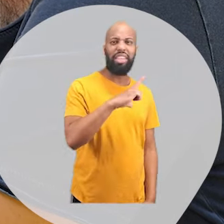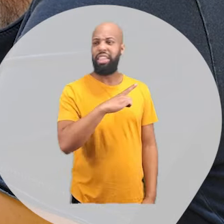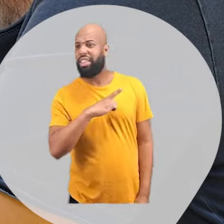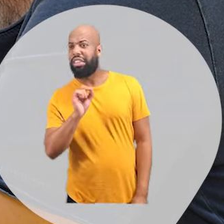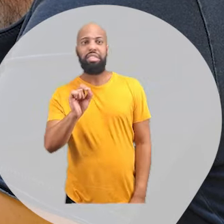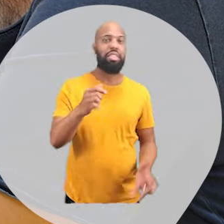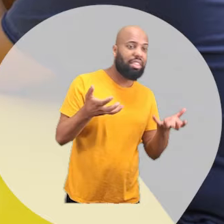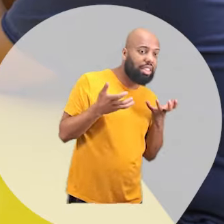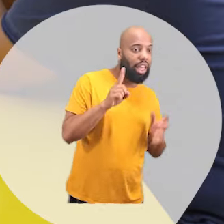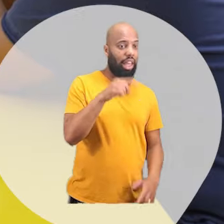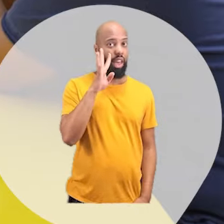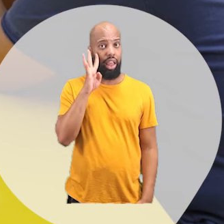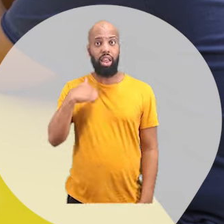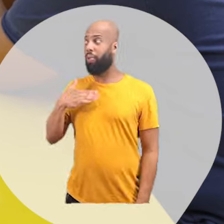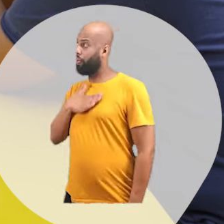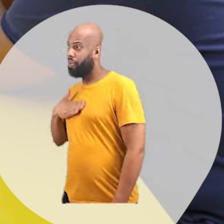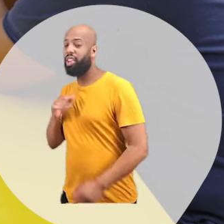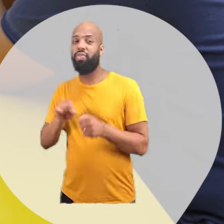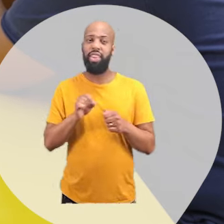que que tem onde que é né